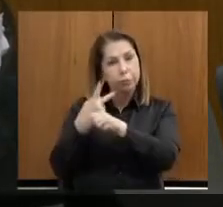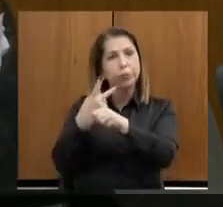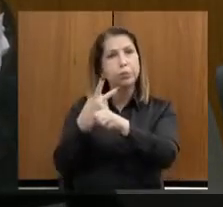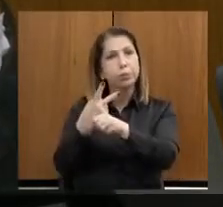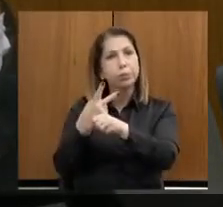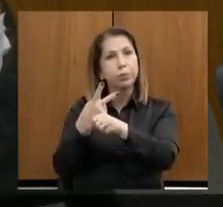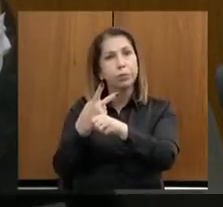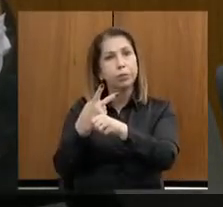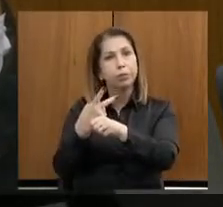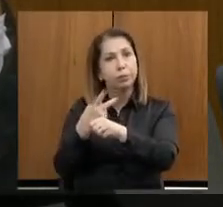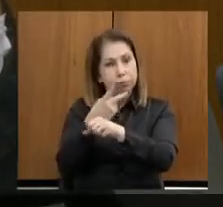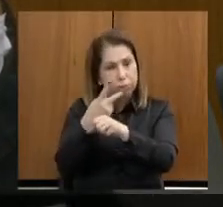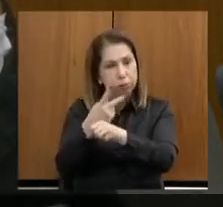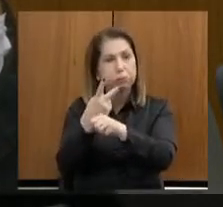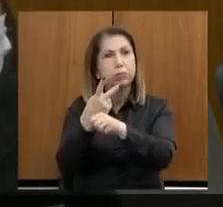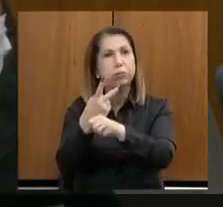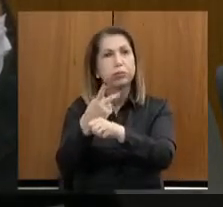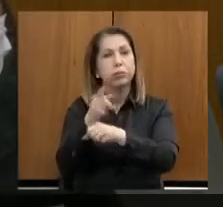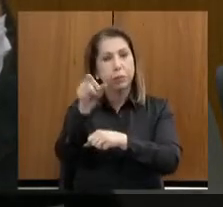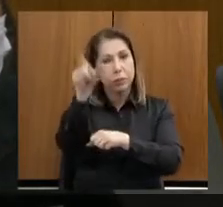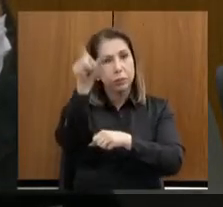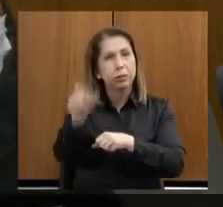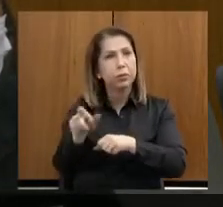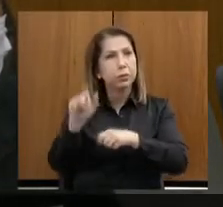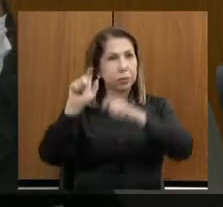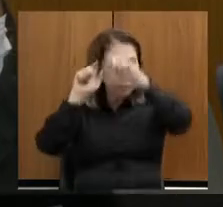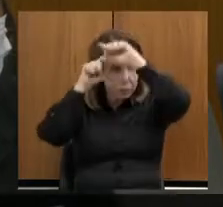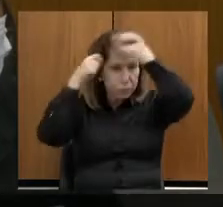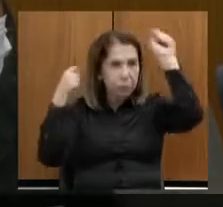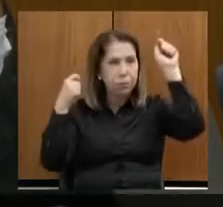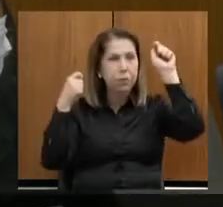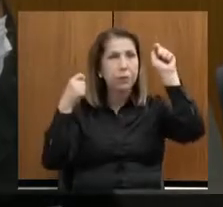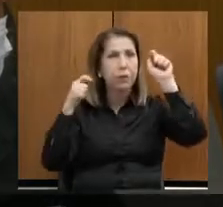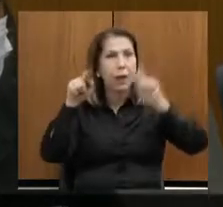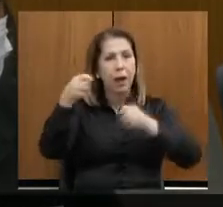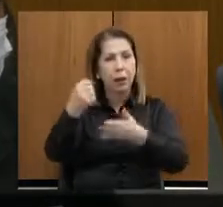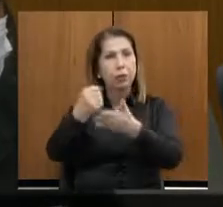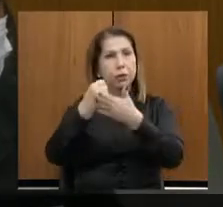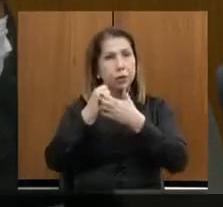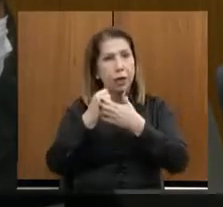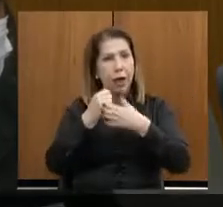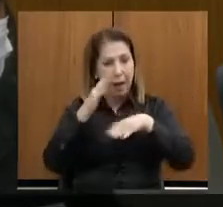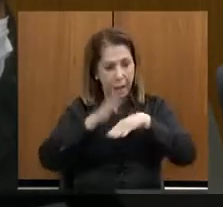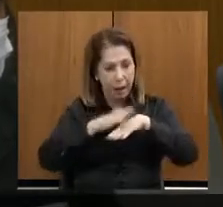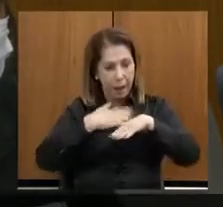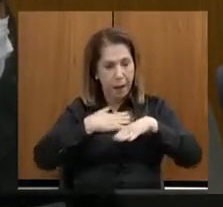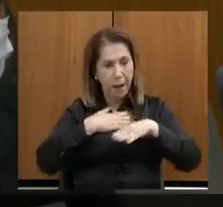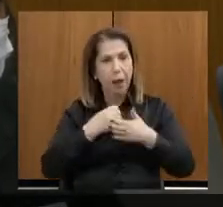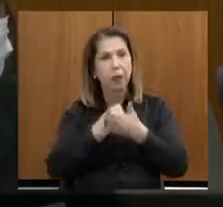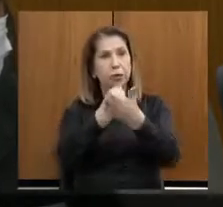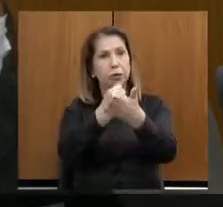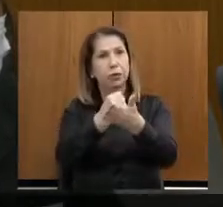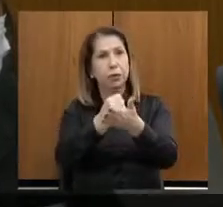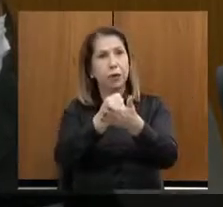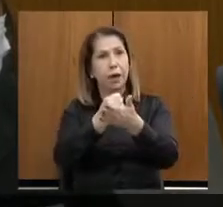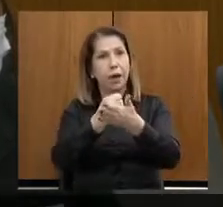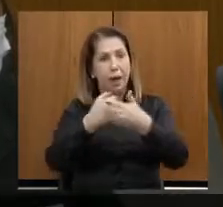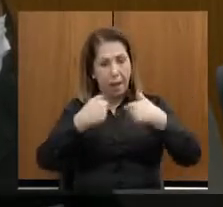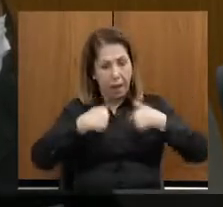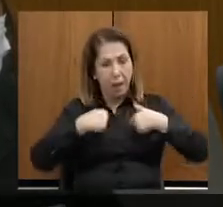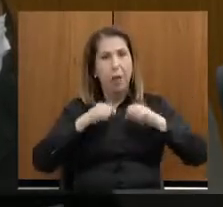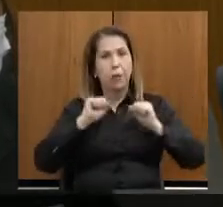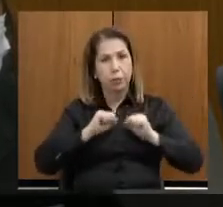o que a senhora está buscando E aí para se ajudar e nos ajudar a senhora tem meu